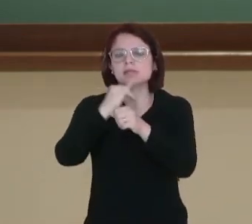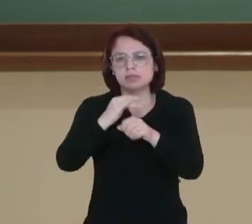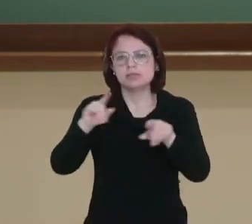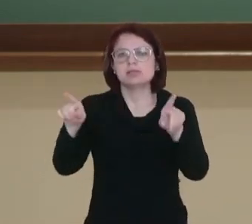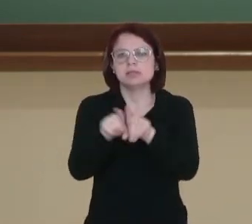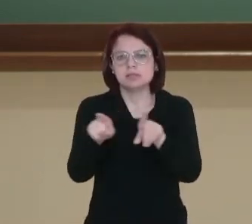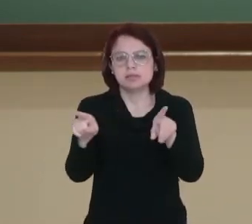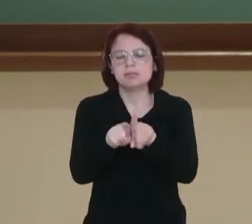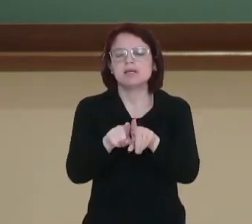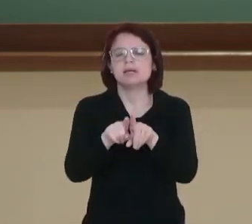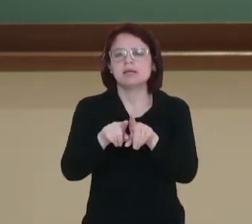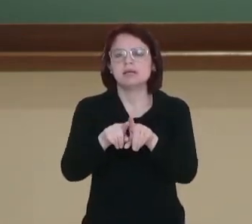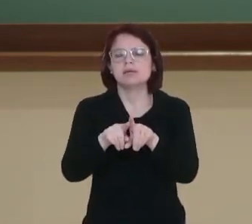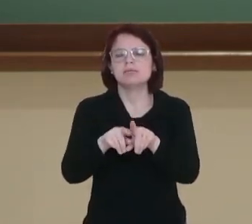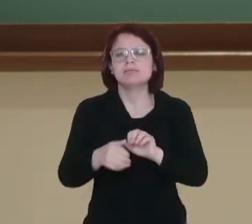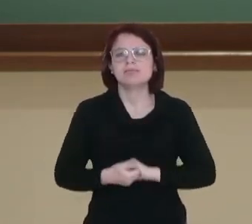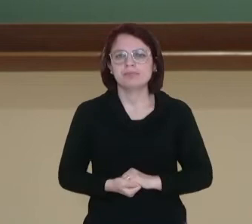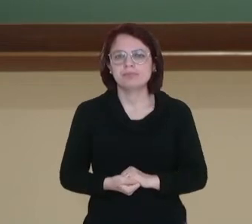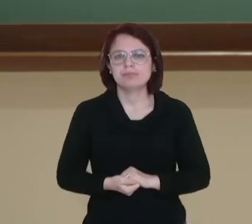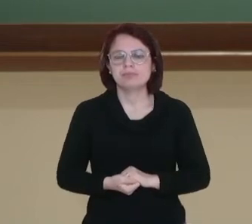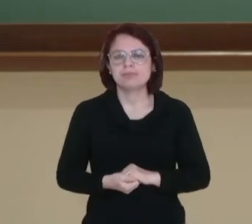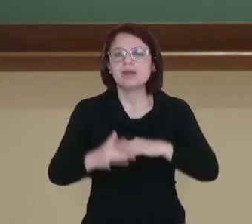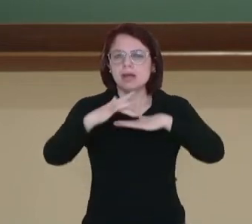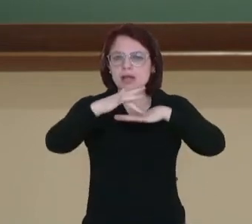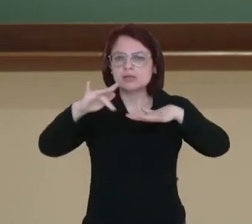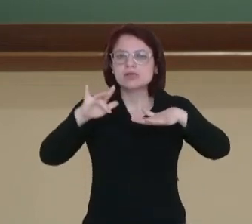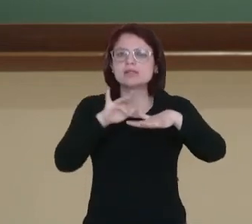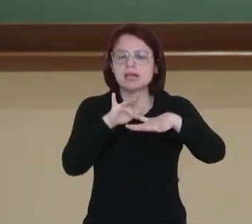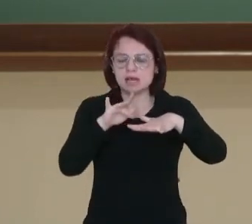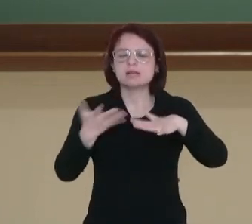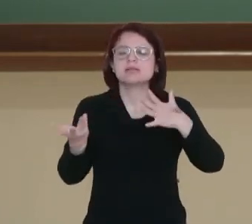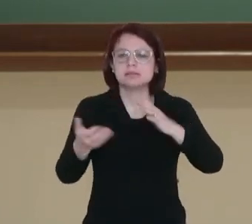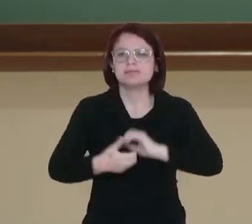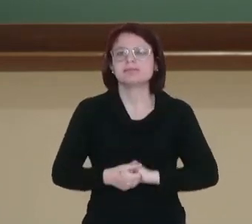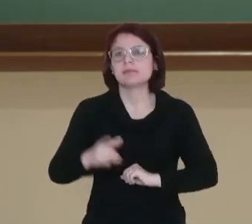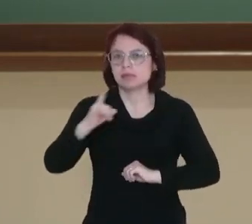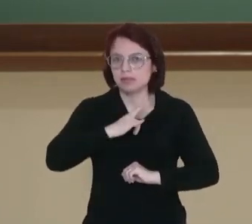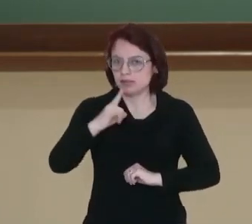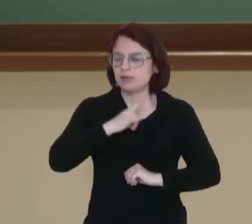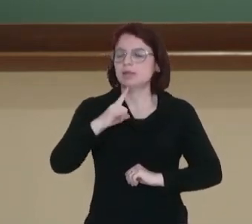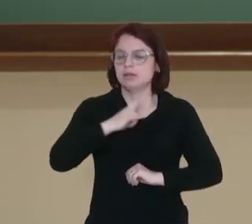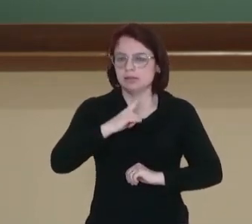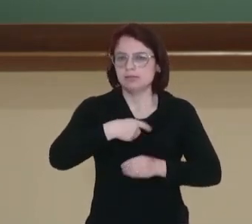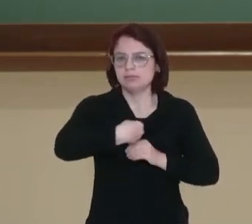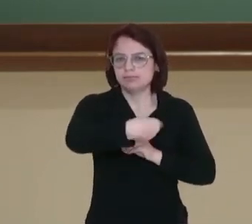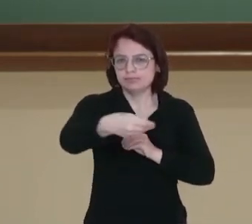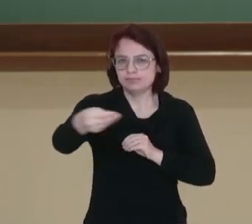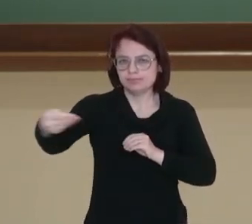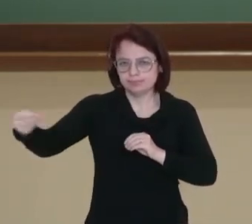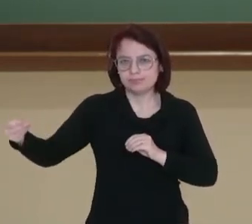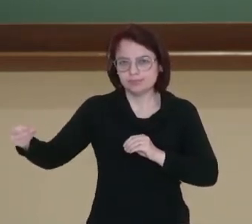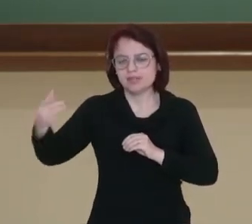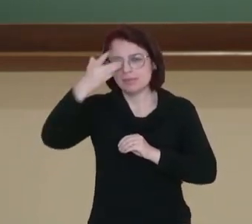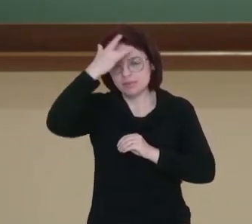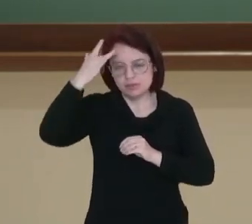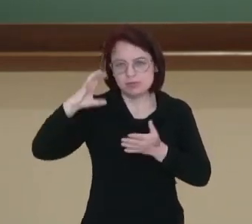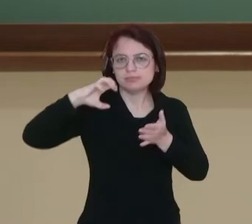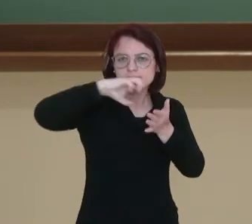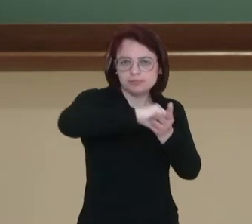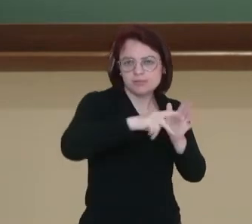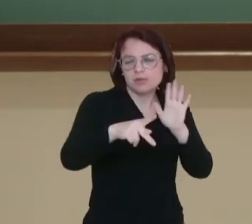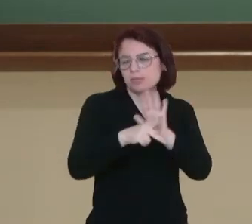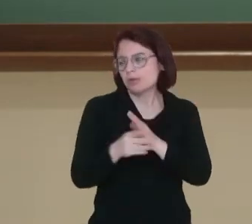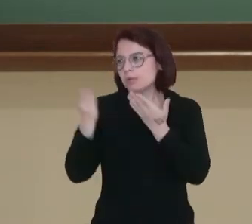ali as redes sociais, né? Certo? Então isso contribui ali para que as pessoas façam adesão a